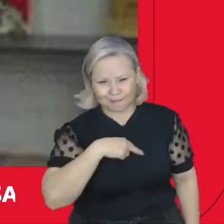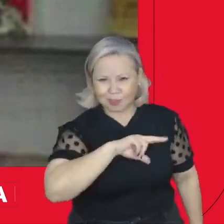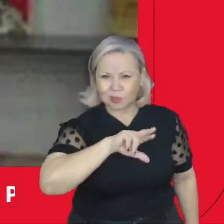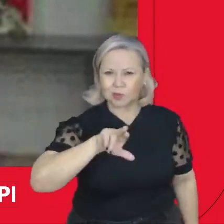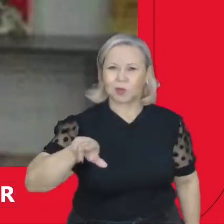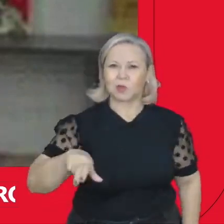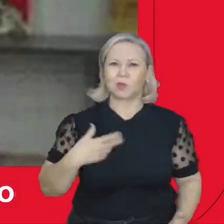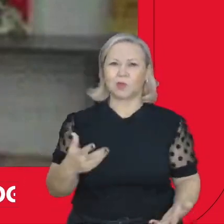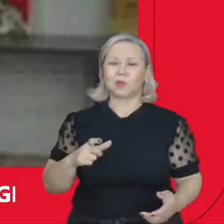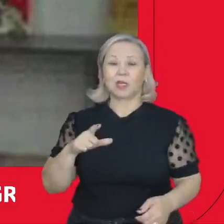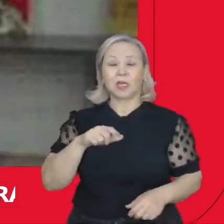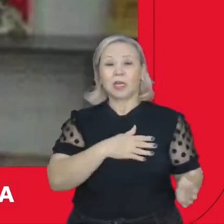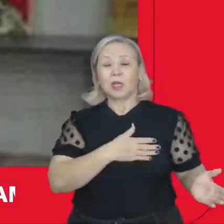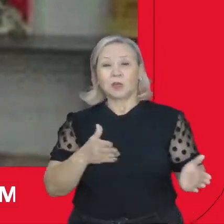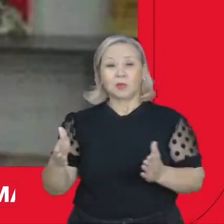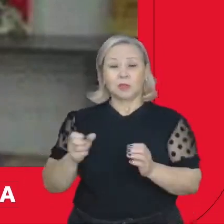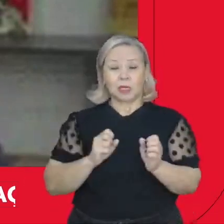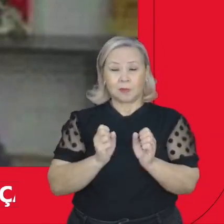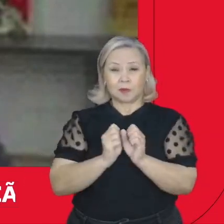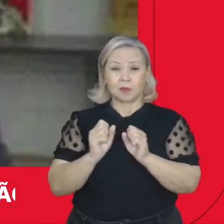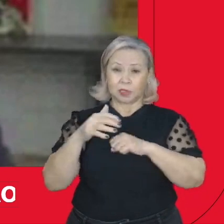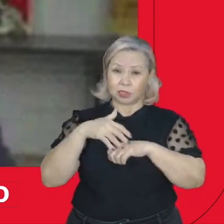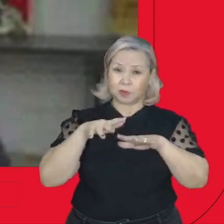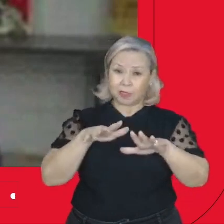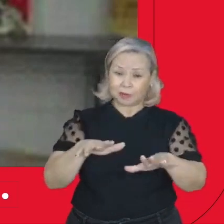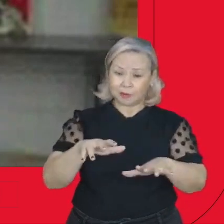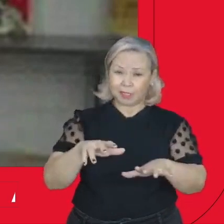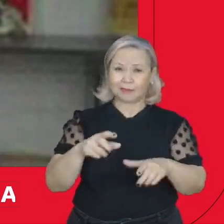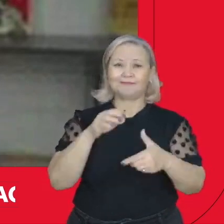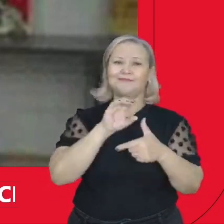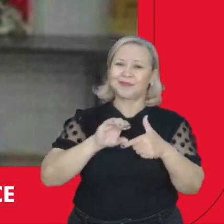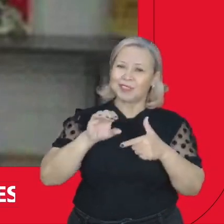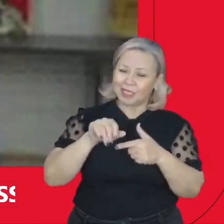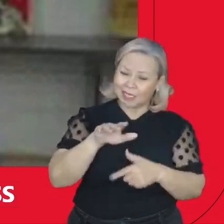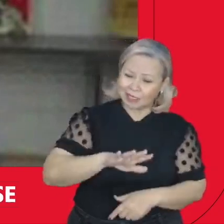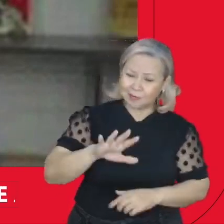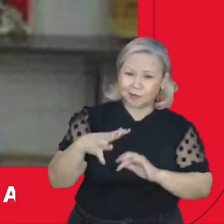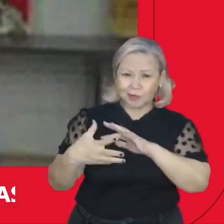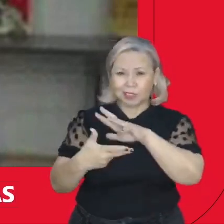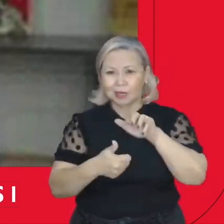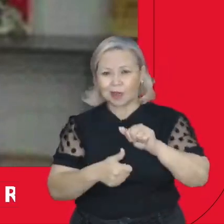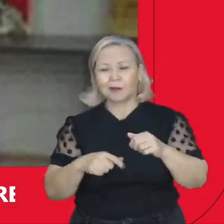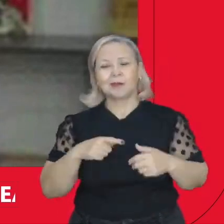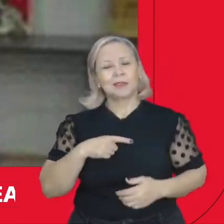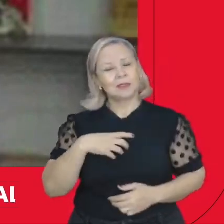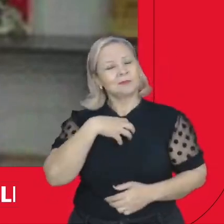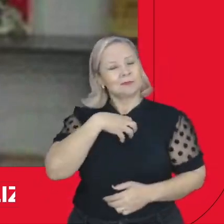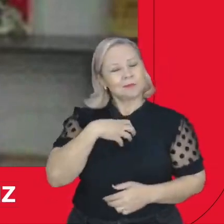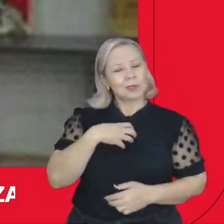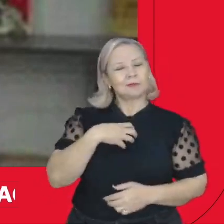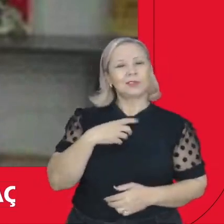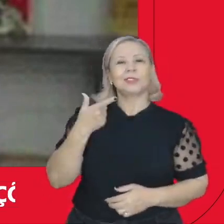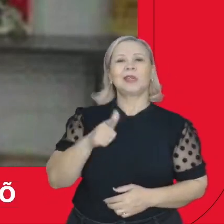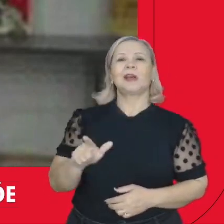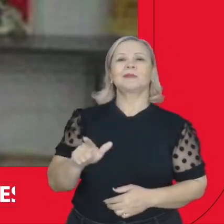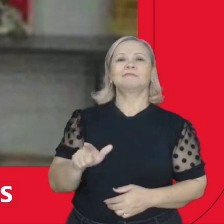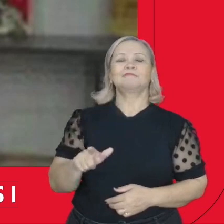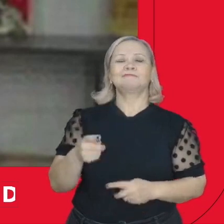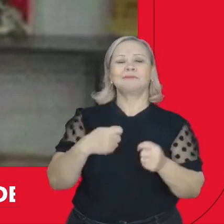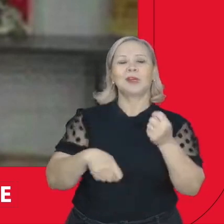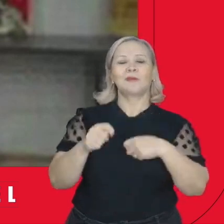de pandemia que nós passamos, num tempo de crise mundial, nós temos também plenas condições de renegociar o que está nesse marco do